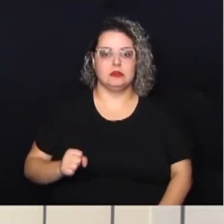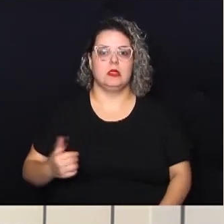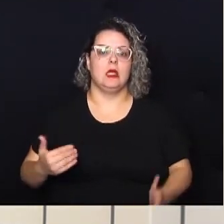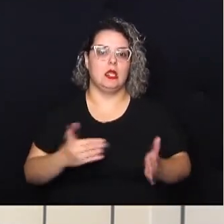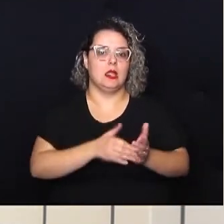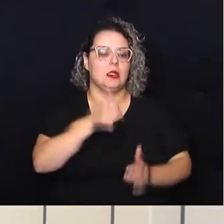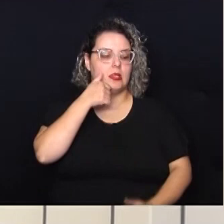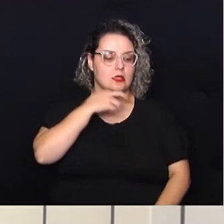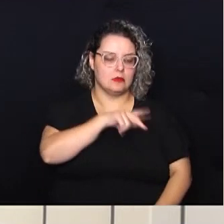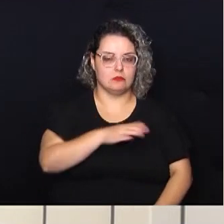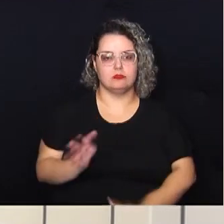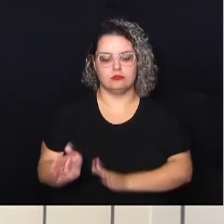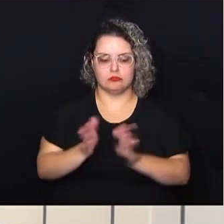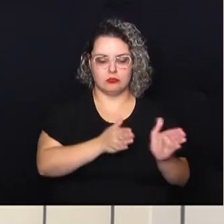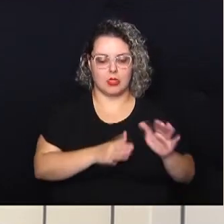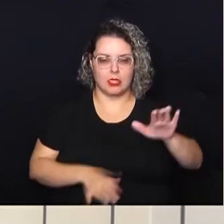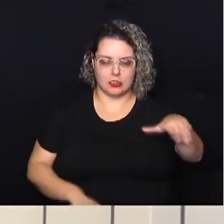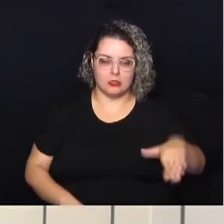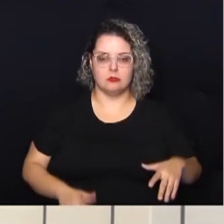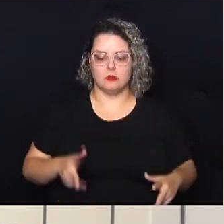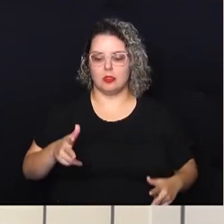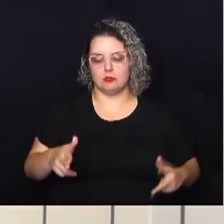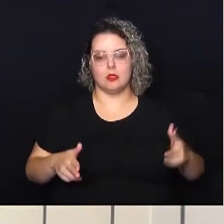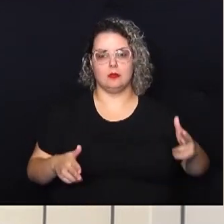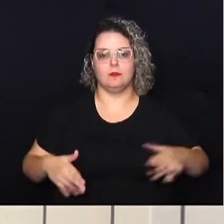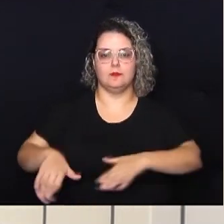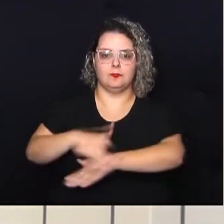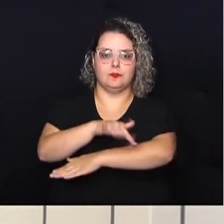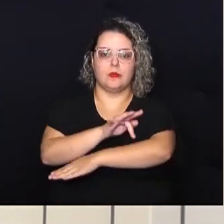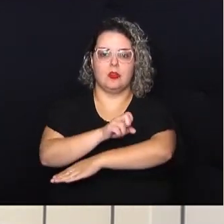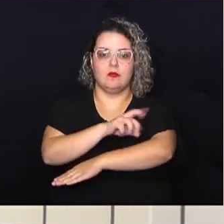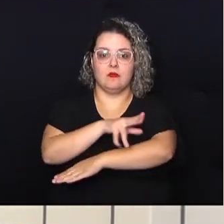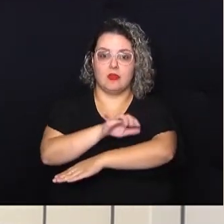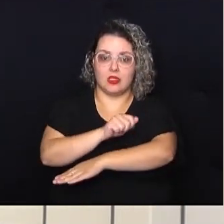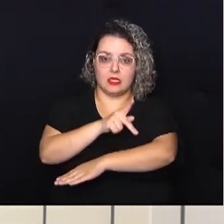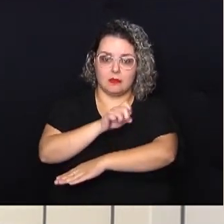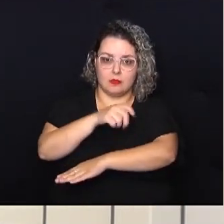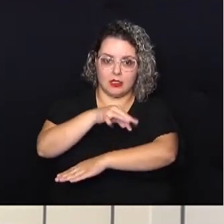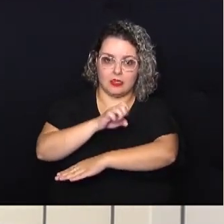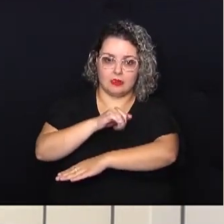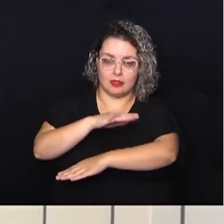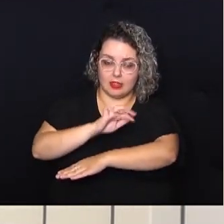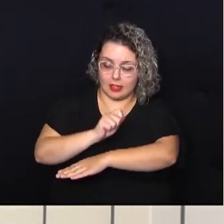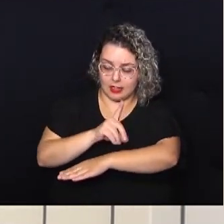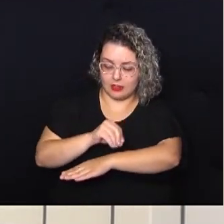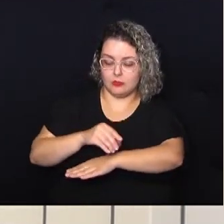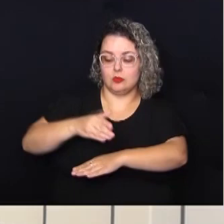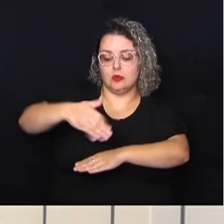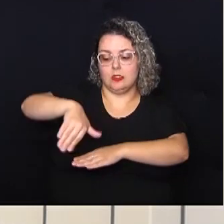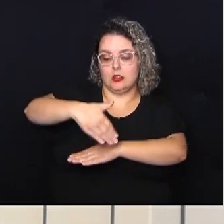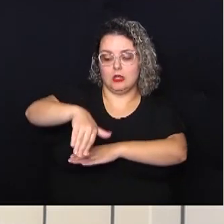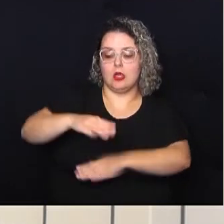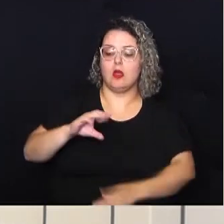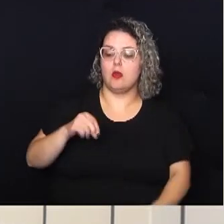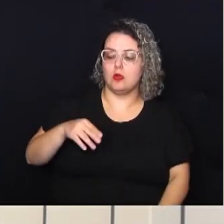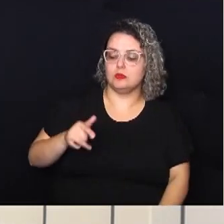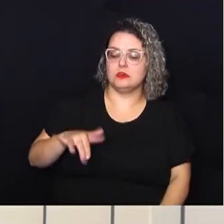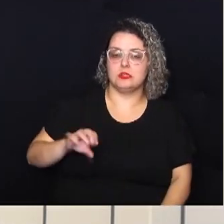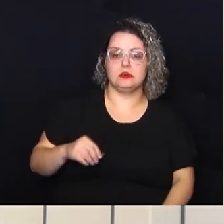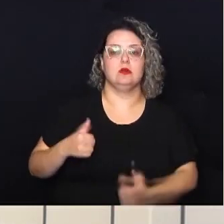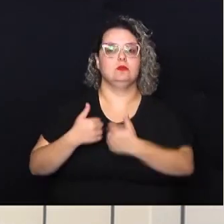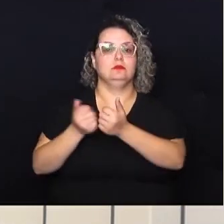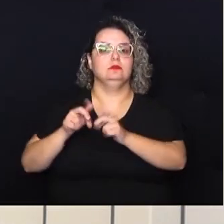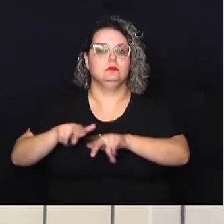esquerda e que vai ficar bloqueada entre as ruas Ferreira Penteado e Conceição. As linhas de ônibus vão operar